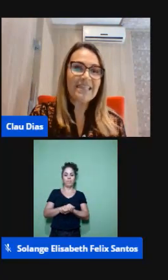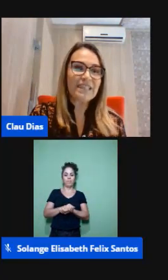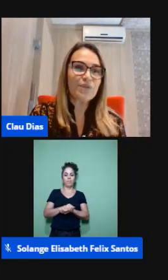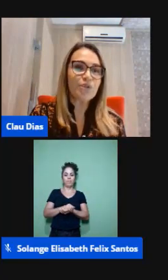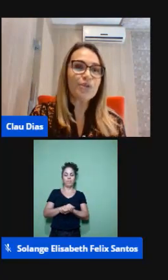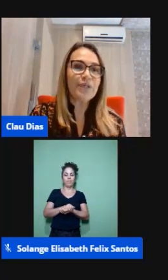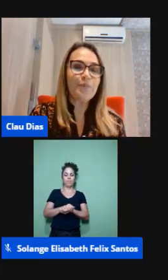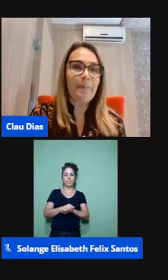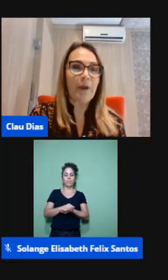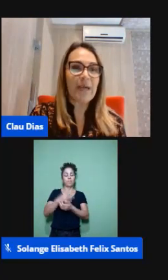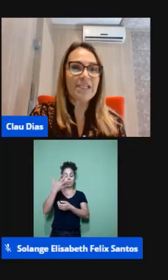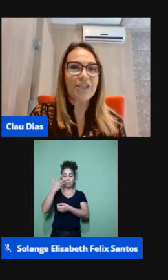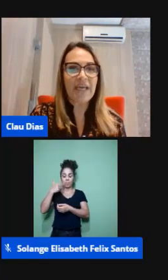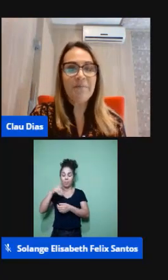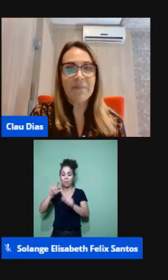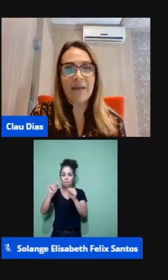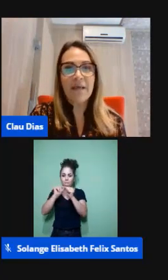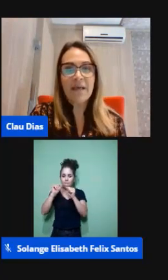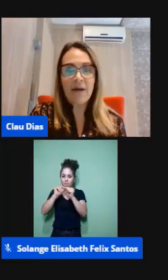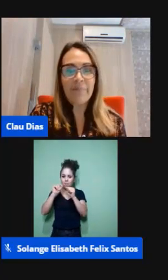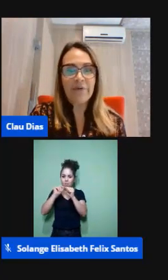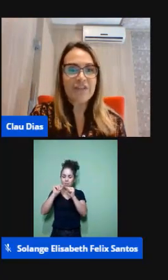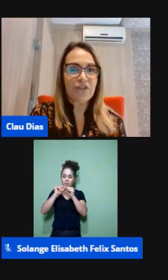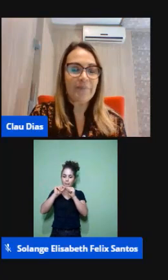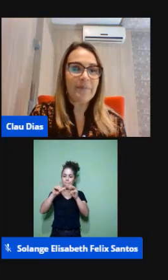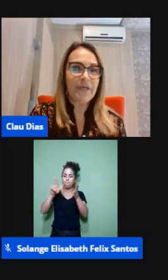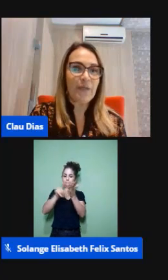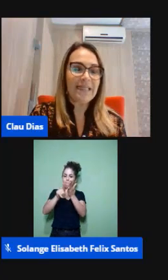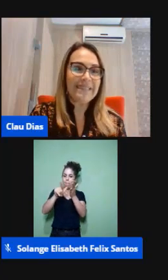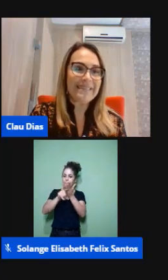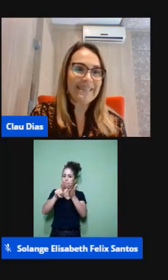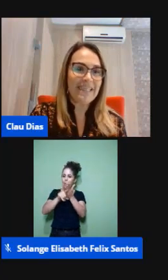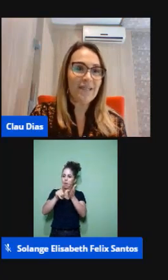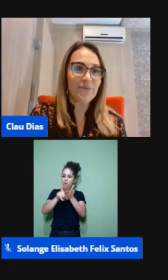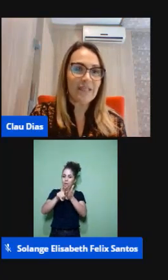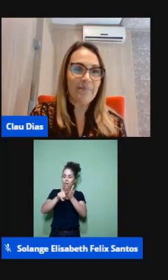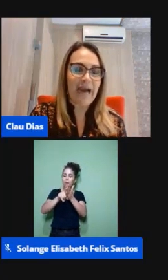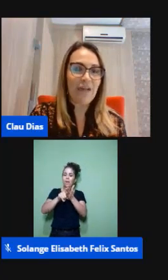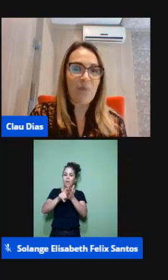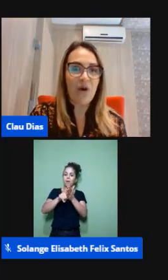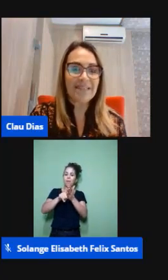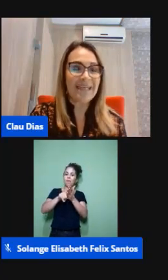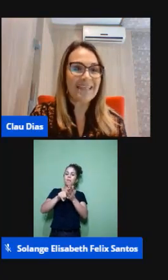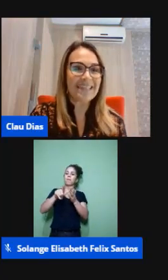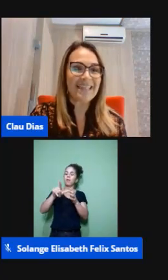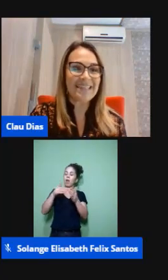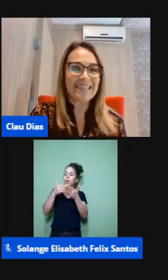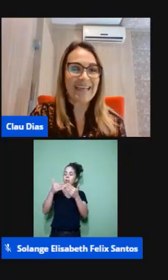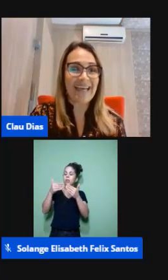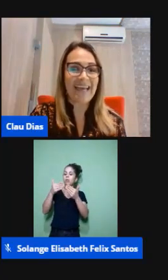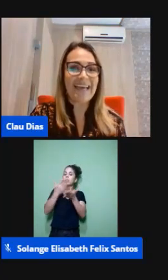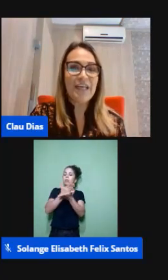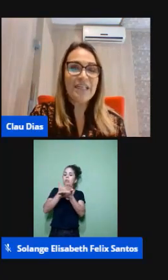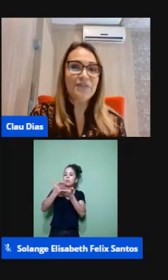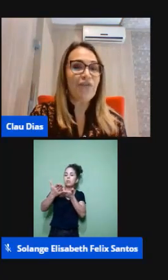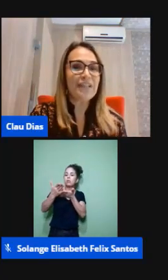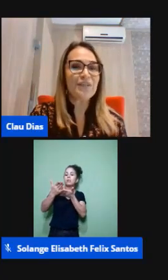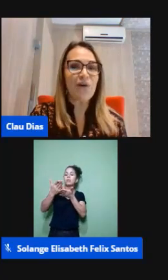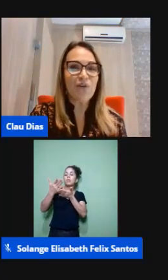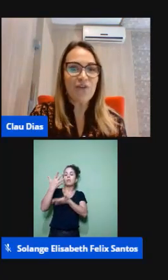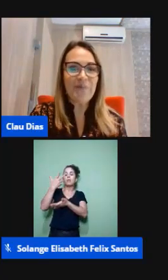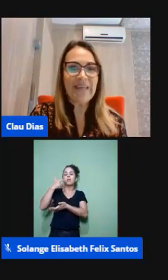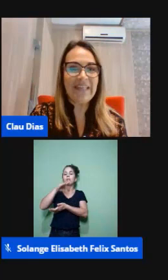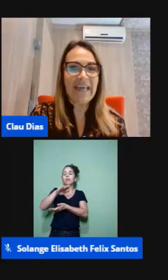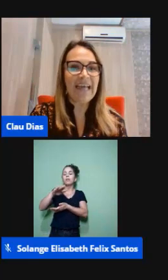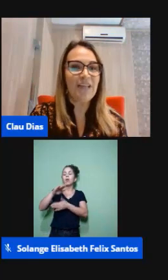Aí as crianças construindo papel machê, né? A professora primeiro ela inicia o trabalho, mostra, e as crianças desenvolvendo